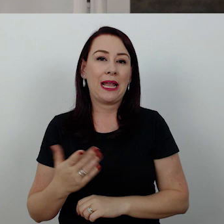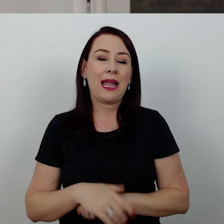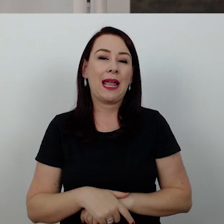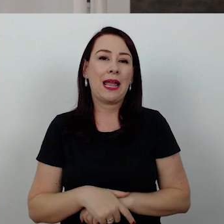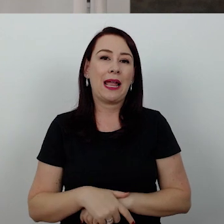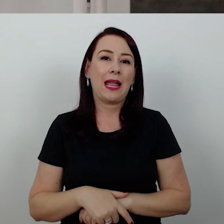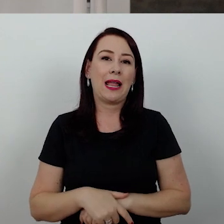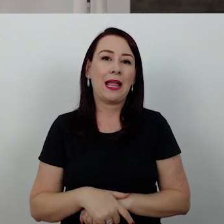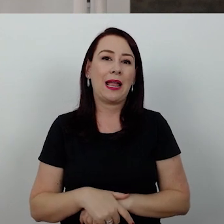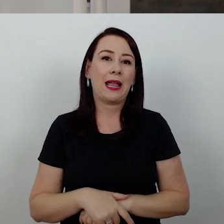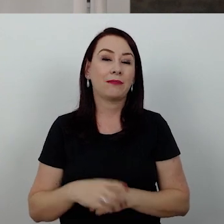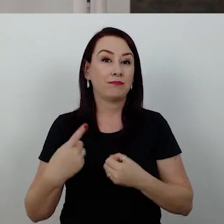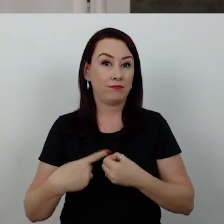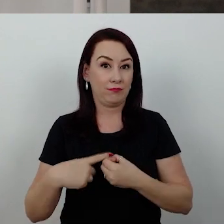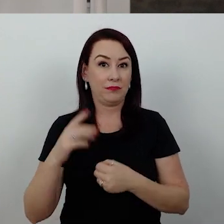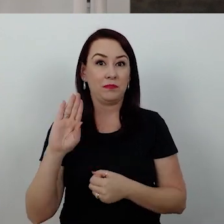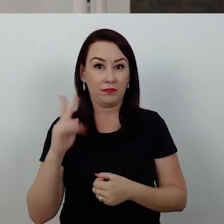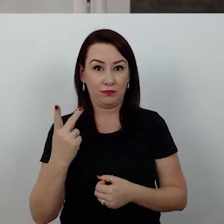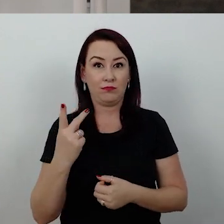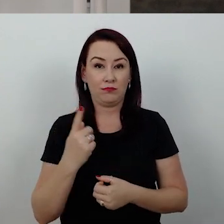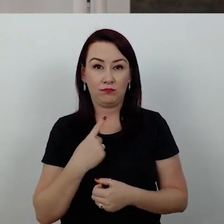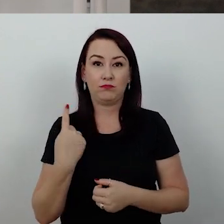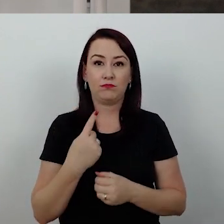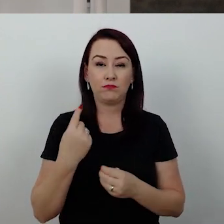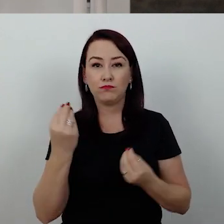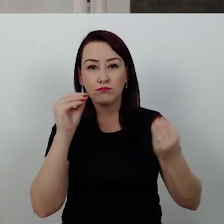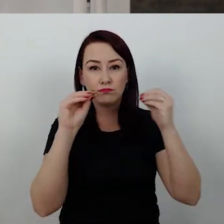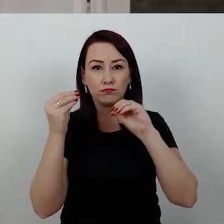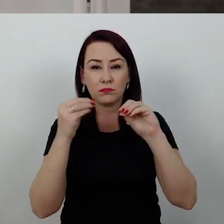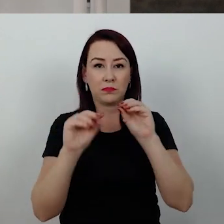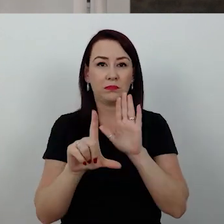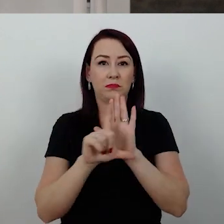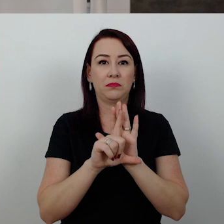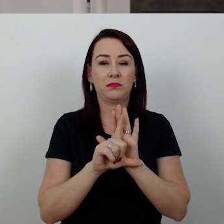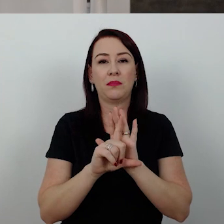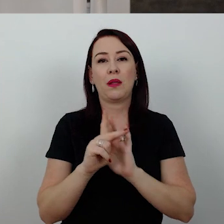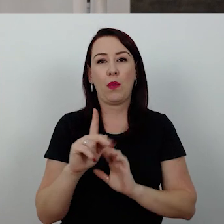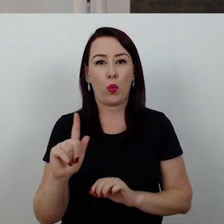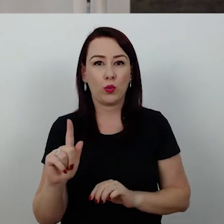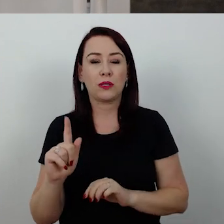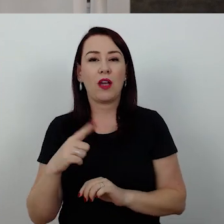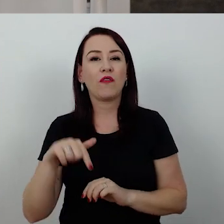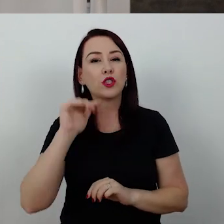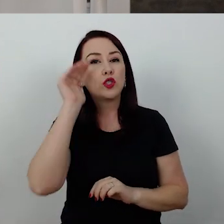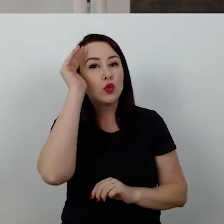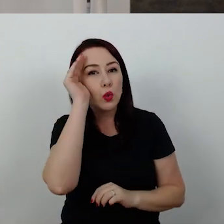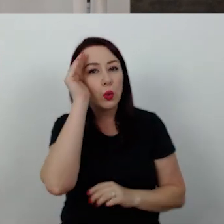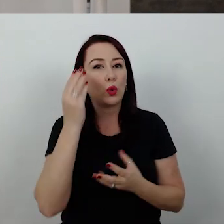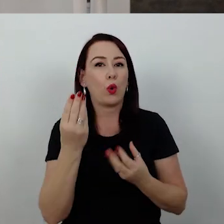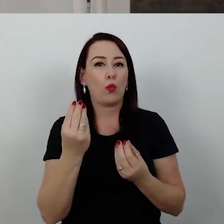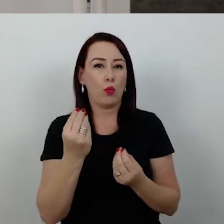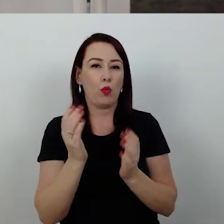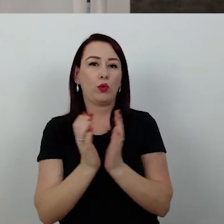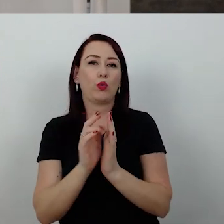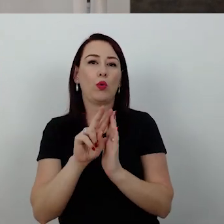enfim, eu acho que aqui em BH a gente fez uma construção da Lei Paulo Gustavo muito de escuta do setor,